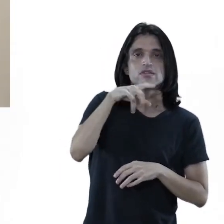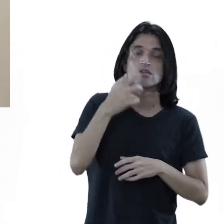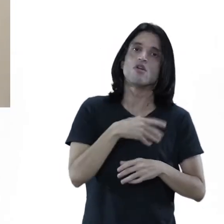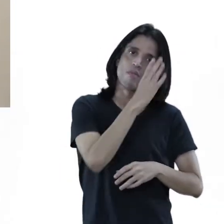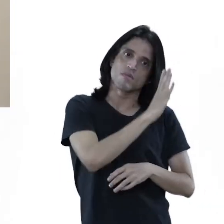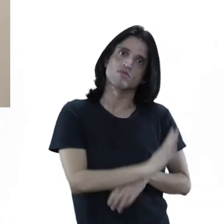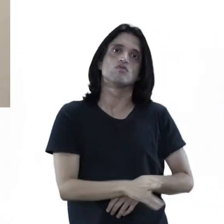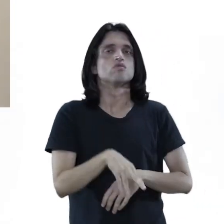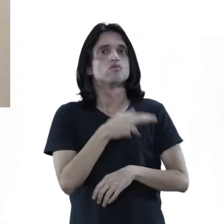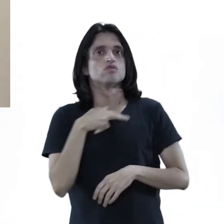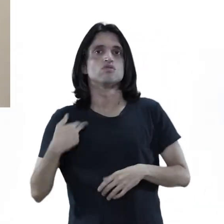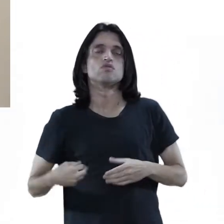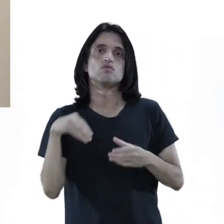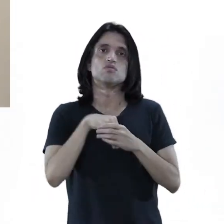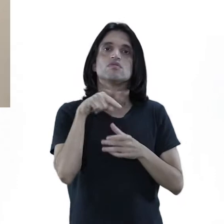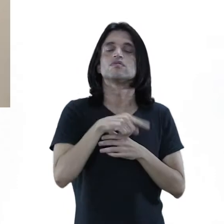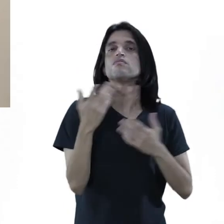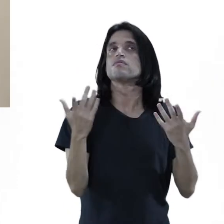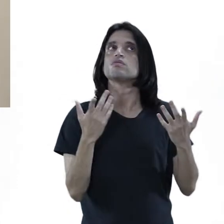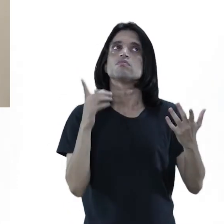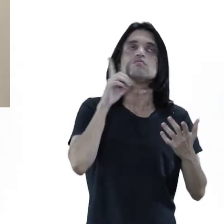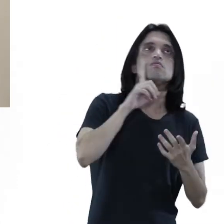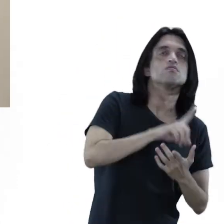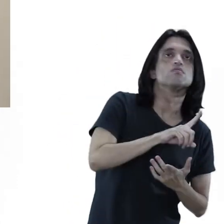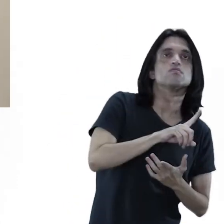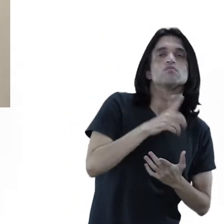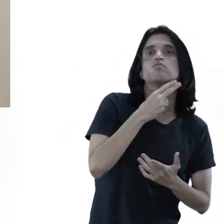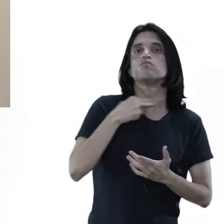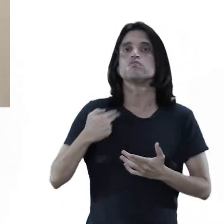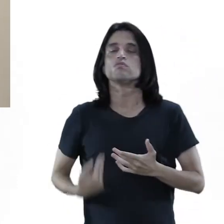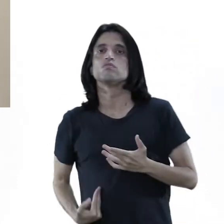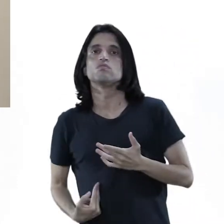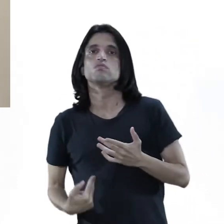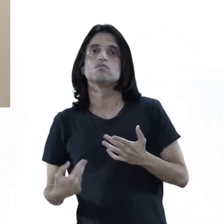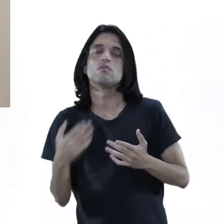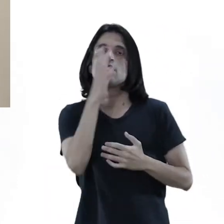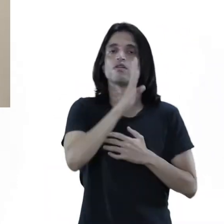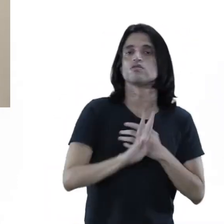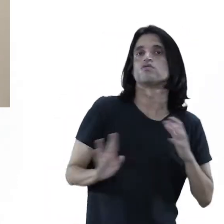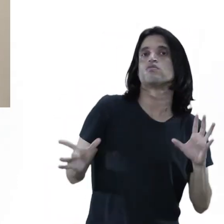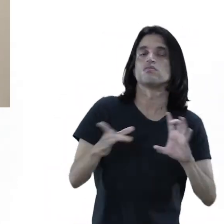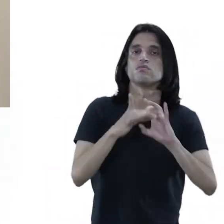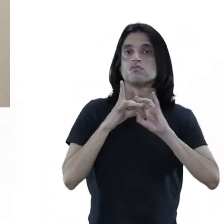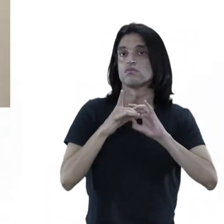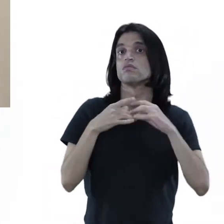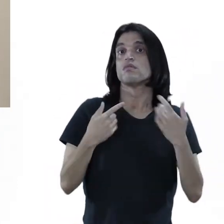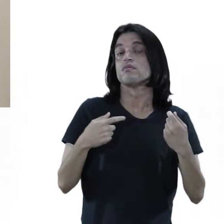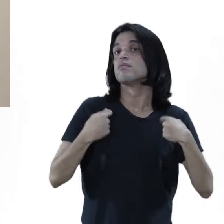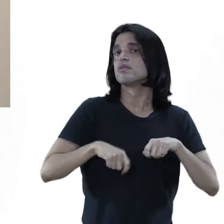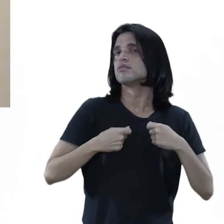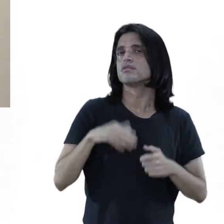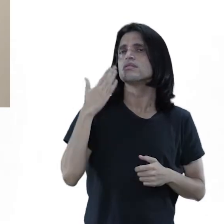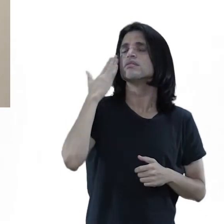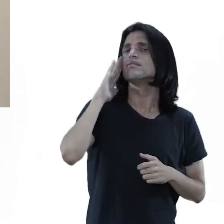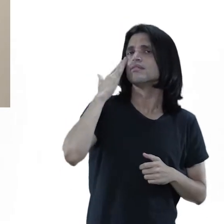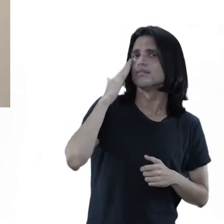Para falar sobre essa questão geopolítica entre China, Estados Unidos e Brasil, é claro que a gente tem que começar entendendo um pouquinho